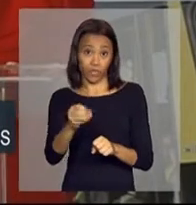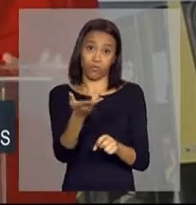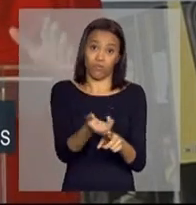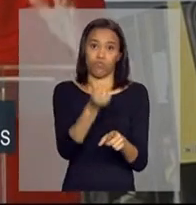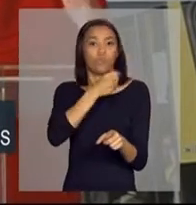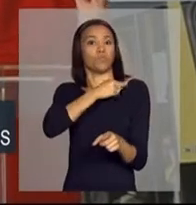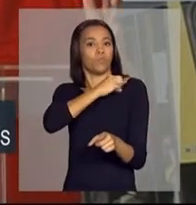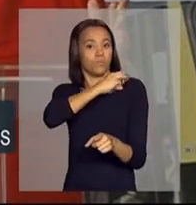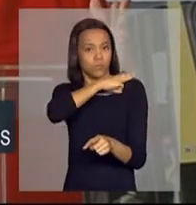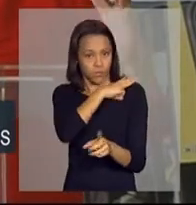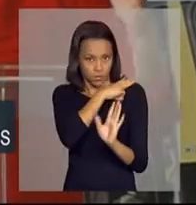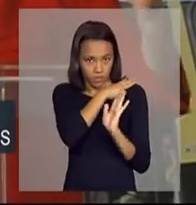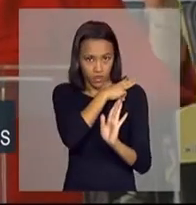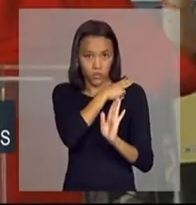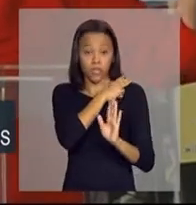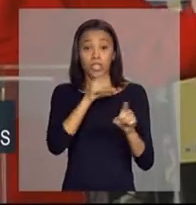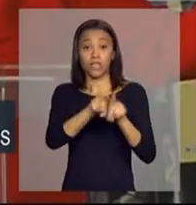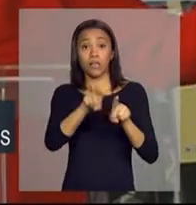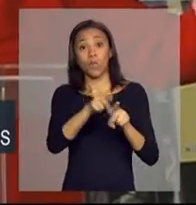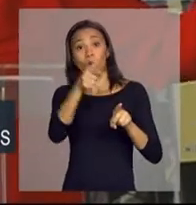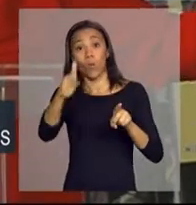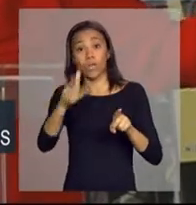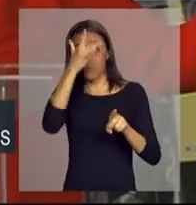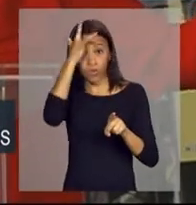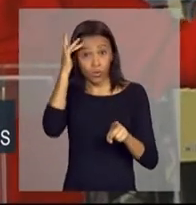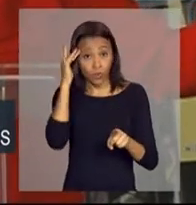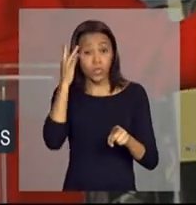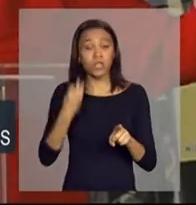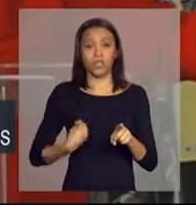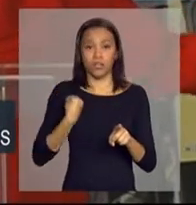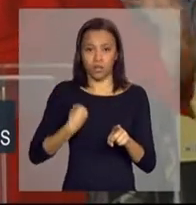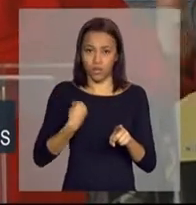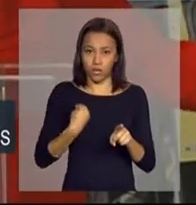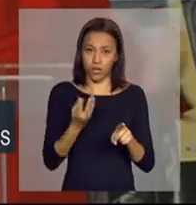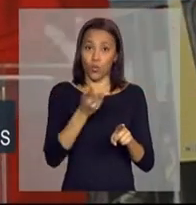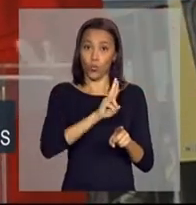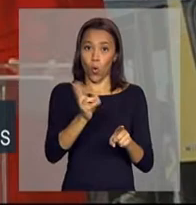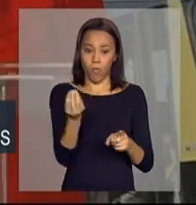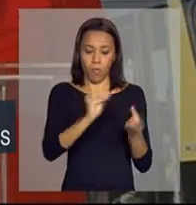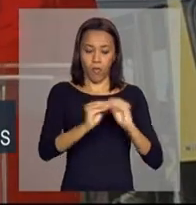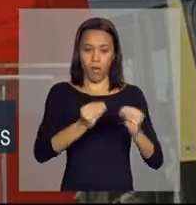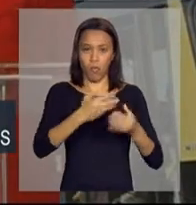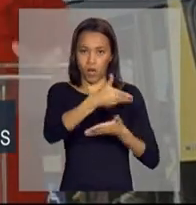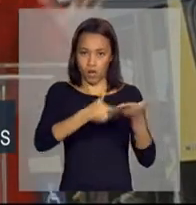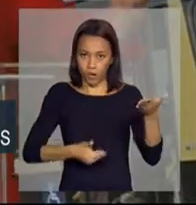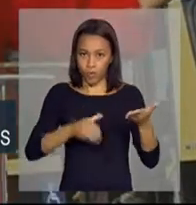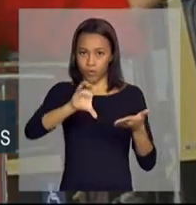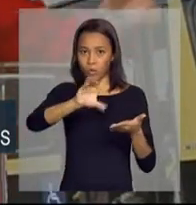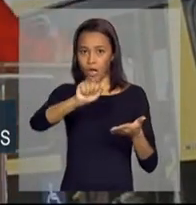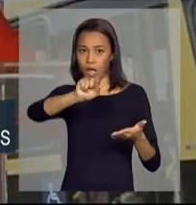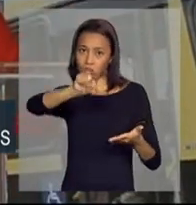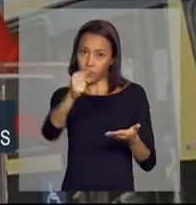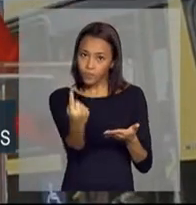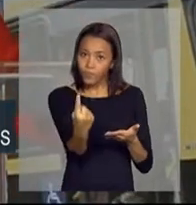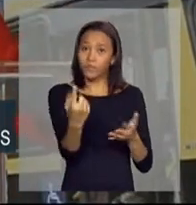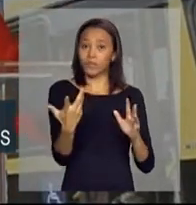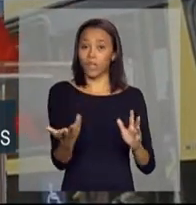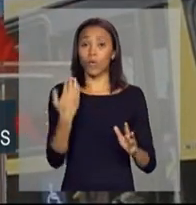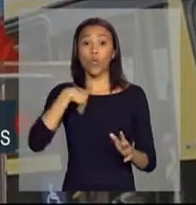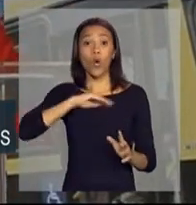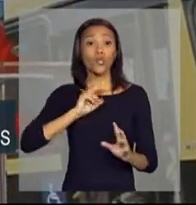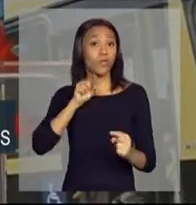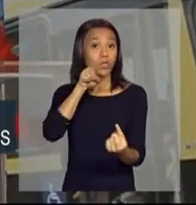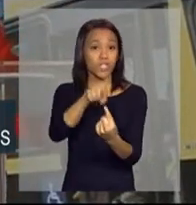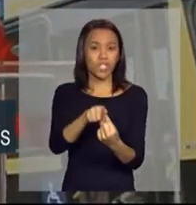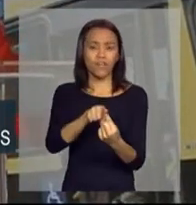para pessoas que são do cadastro do Bolsa Família, por outro. O nosso objetivo é formar 1 milhão